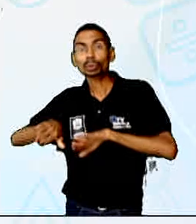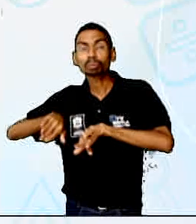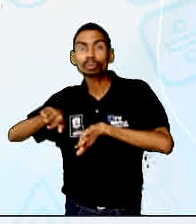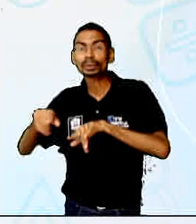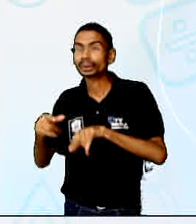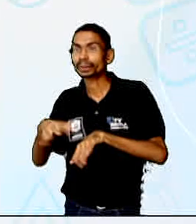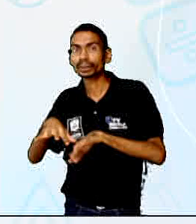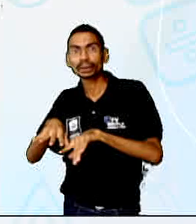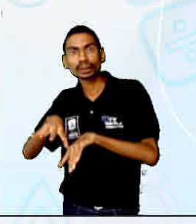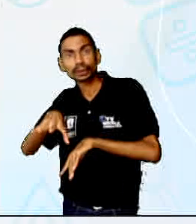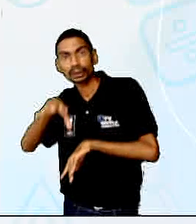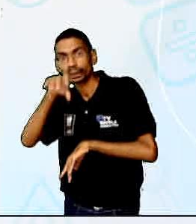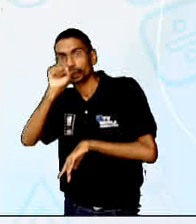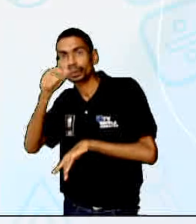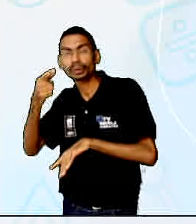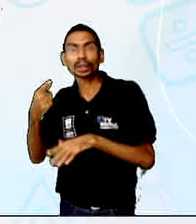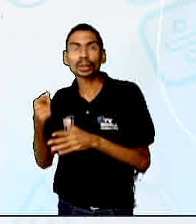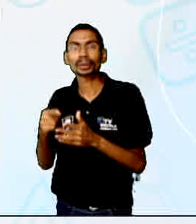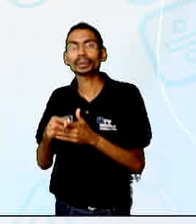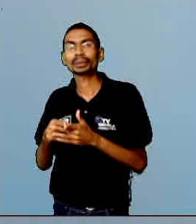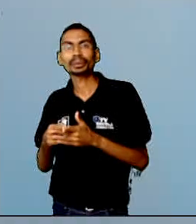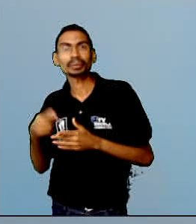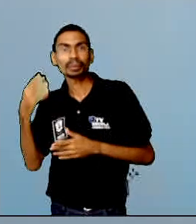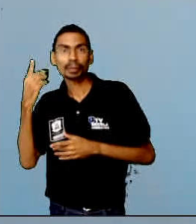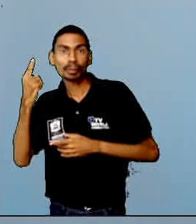respiram pelas brânquias e dentro d'água.